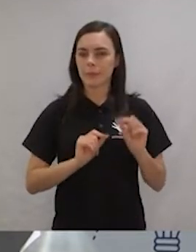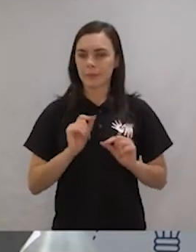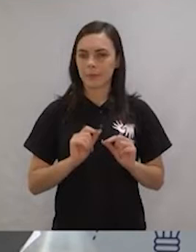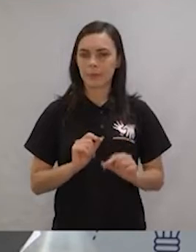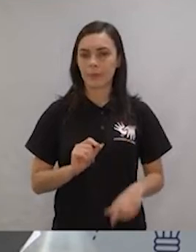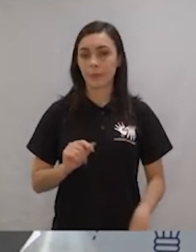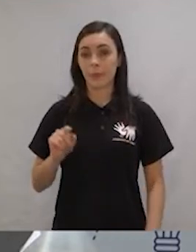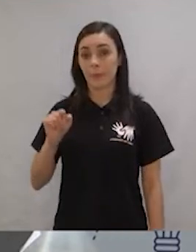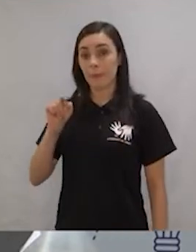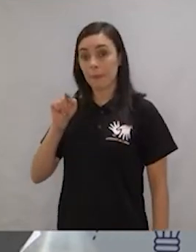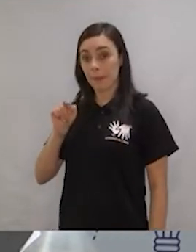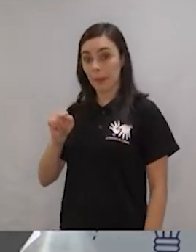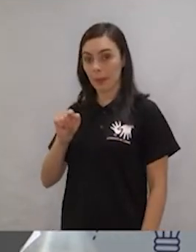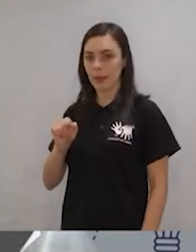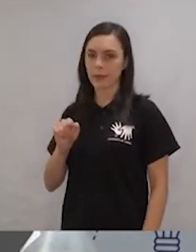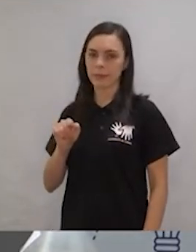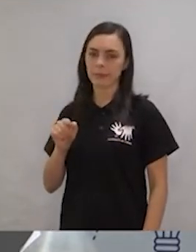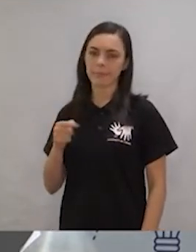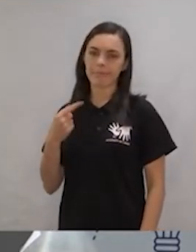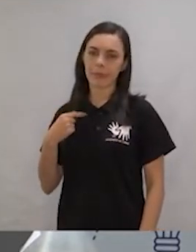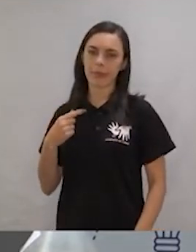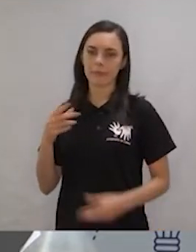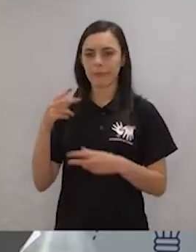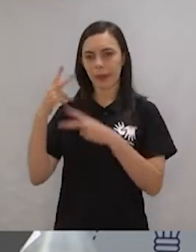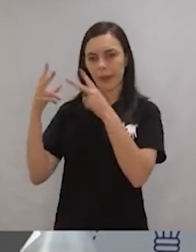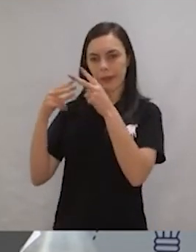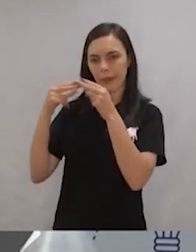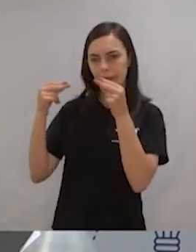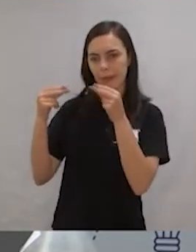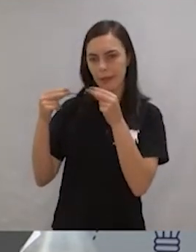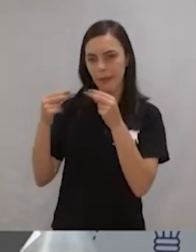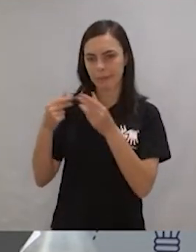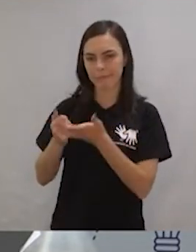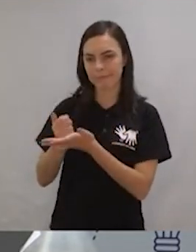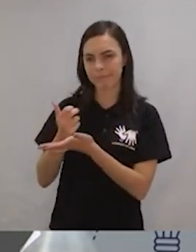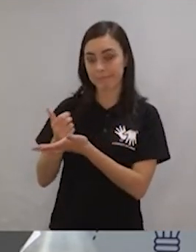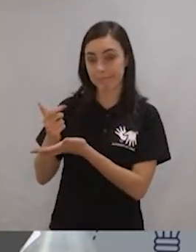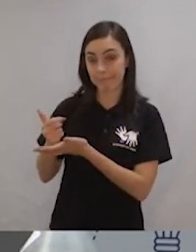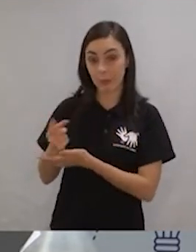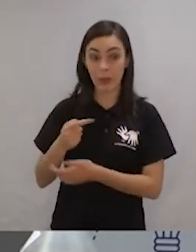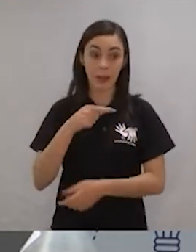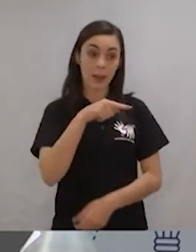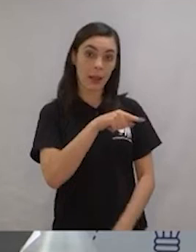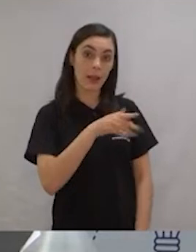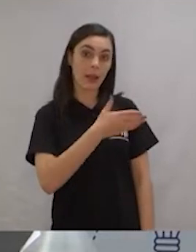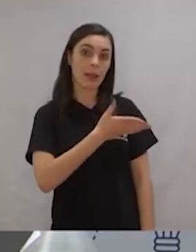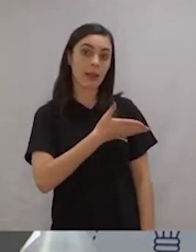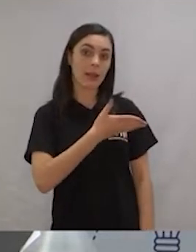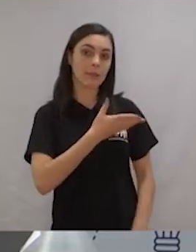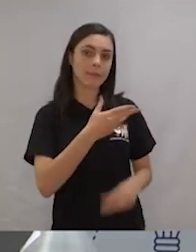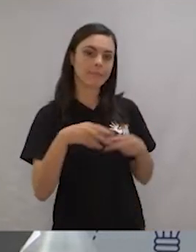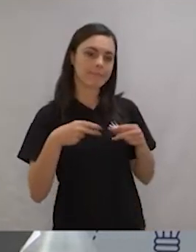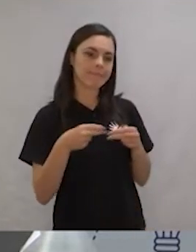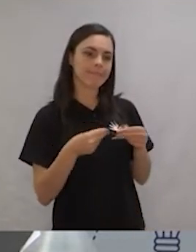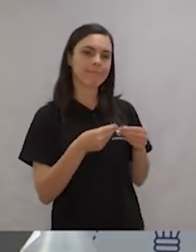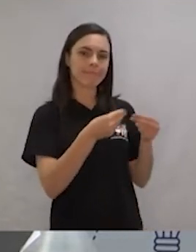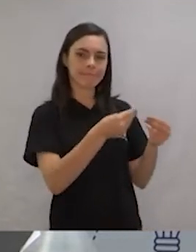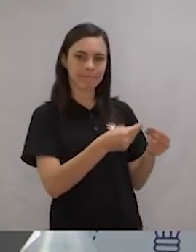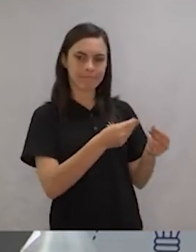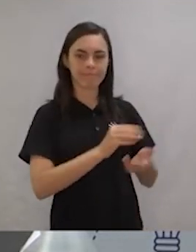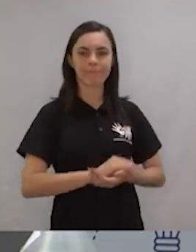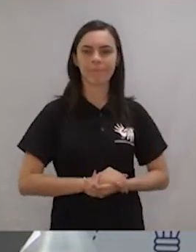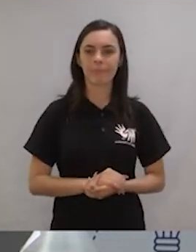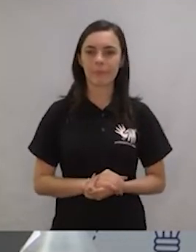aqui a Laura, que é dona dos laços, e a Letícia, a coleguinha que ela quer presentear com